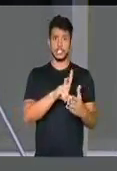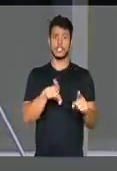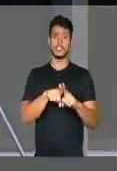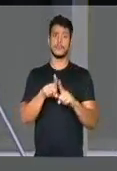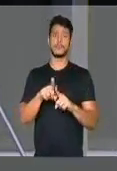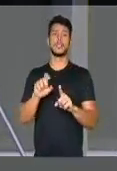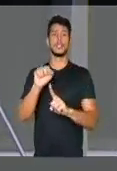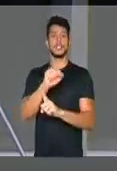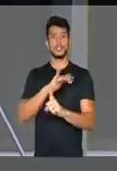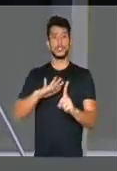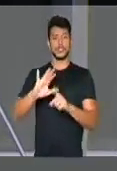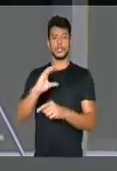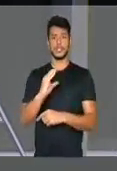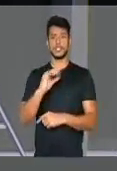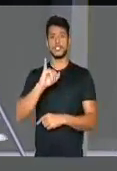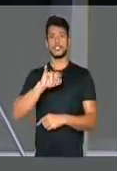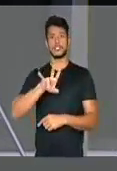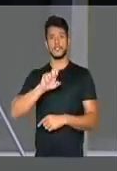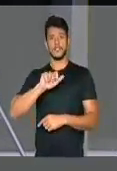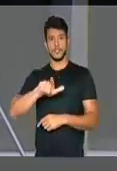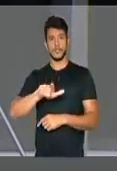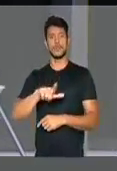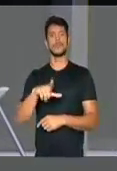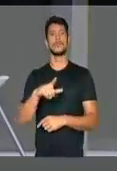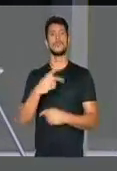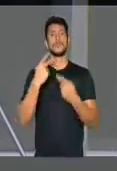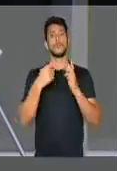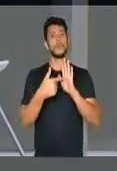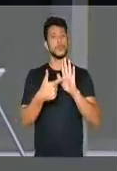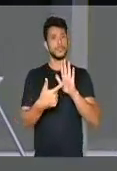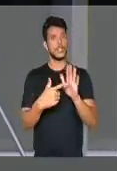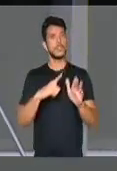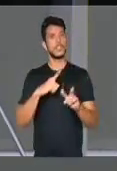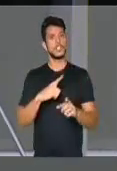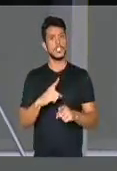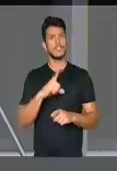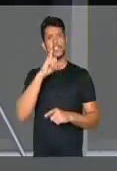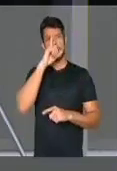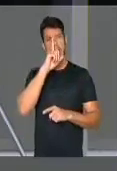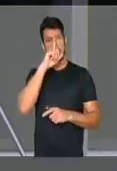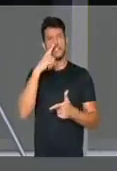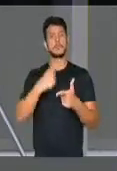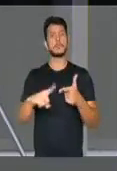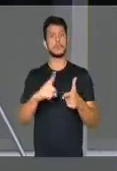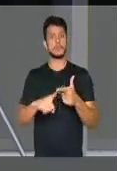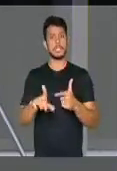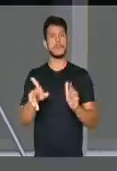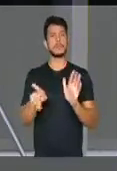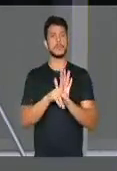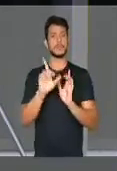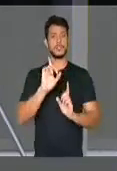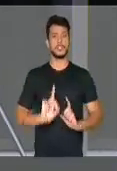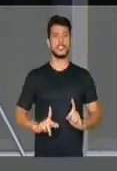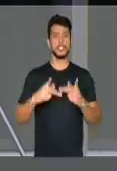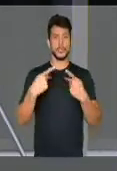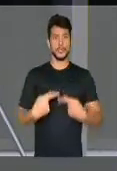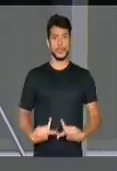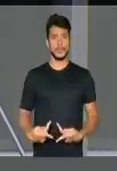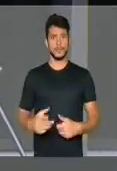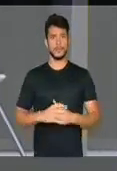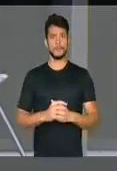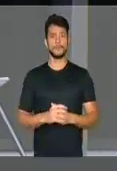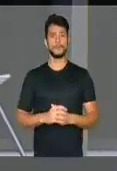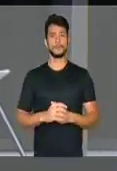graves violações de direitos humanos agravadas no atual governo. A delegação,